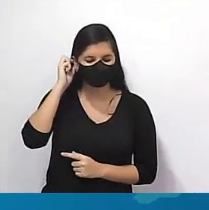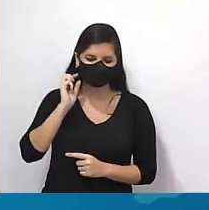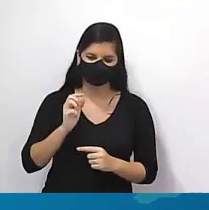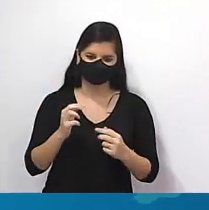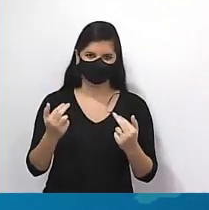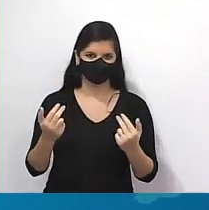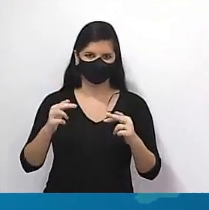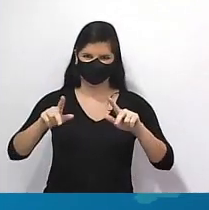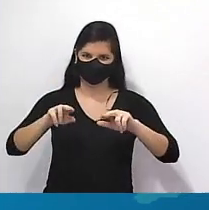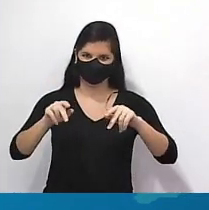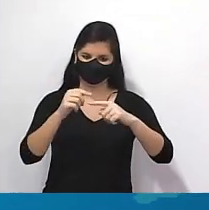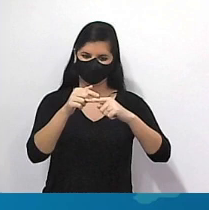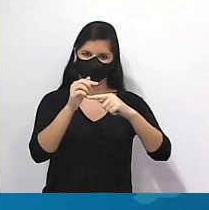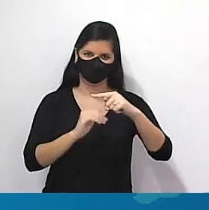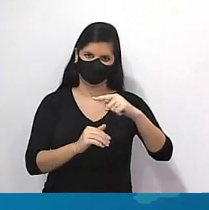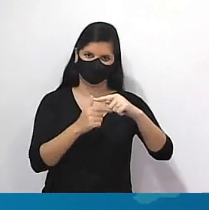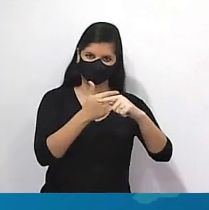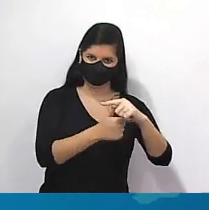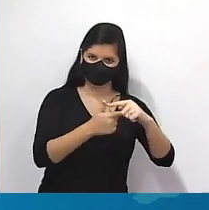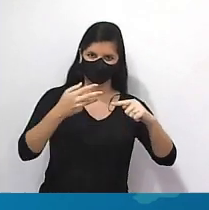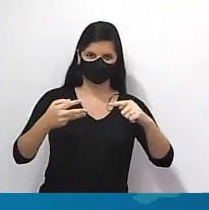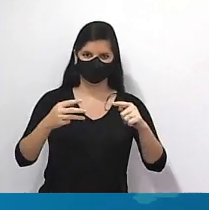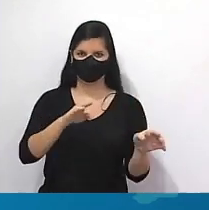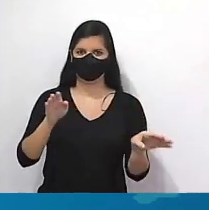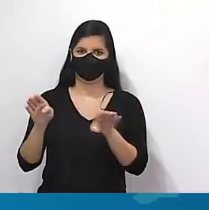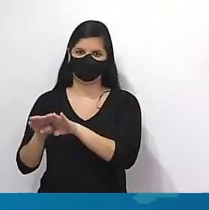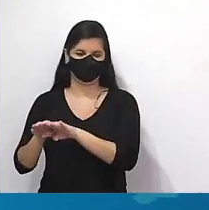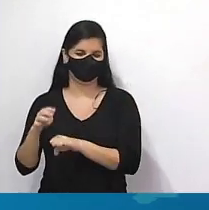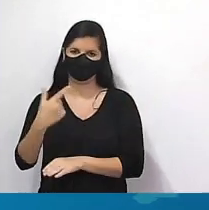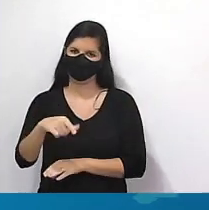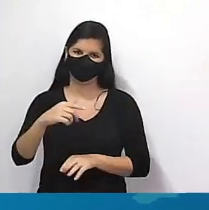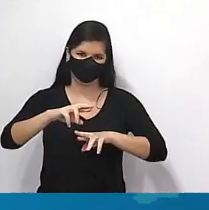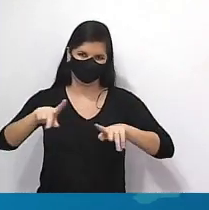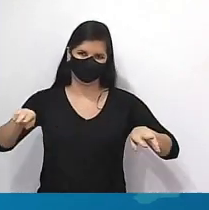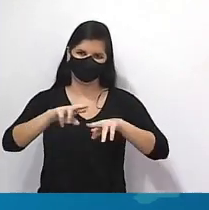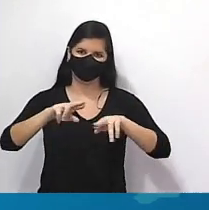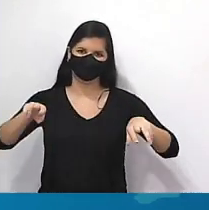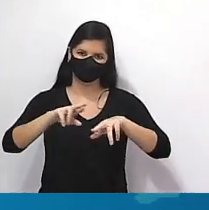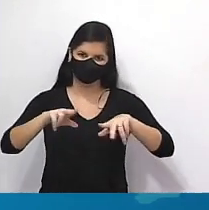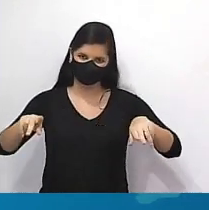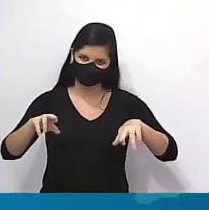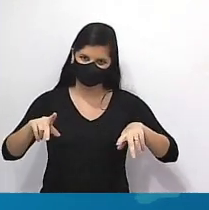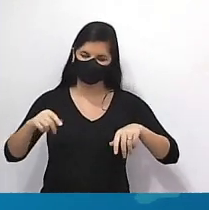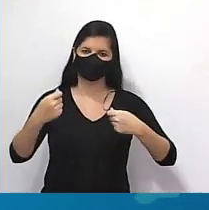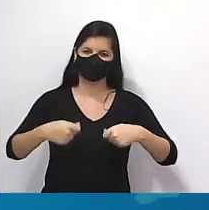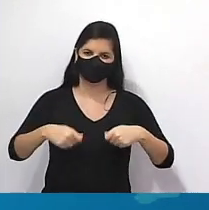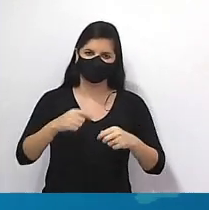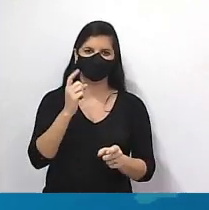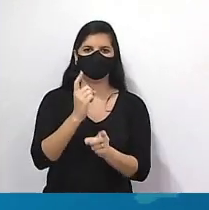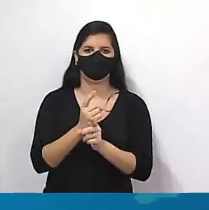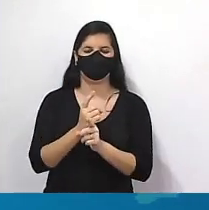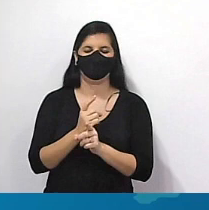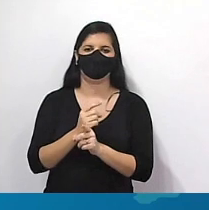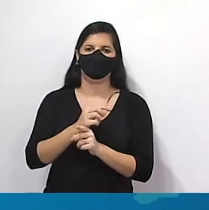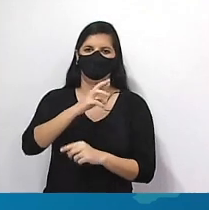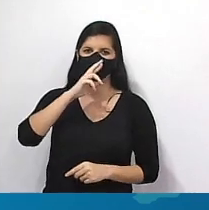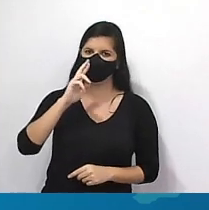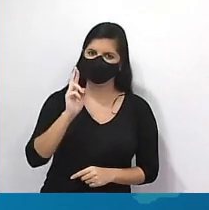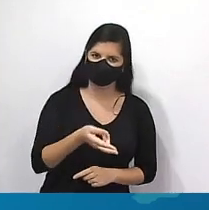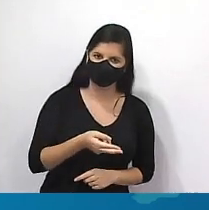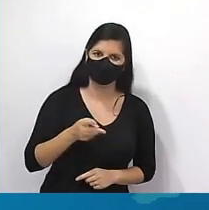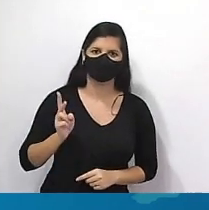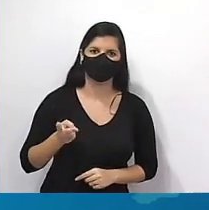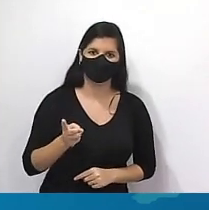repetir. Não faz isso, por favor, tá? Denominadores diferentes, eu tenho que achar um meio para que eles